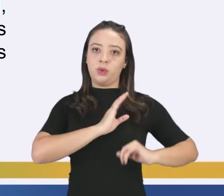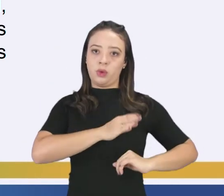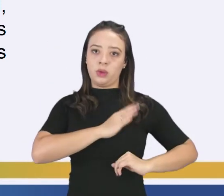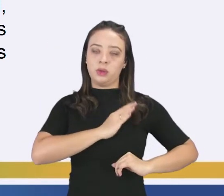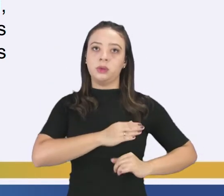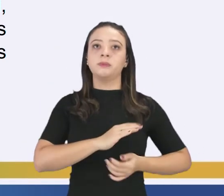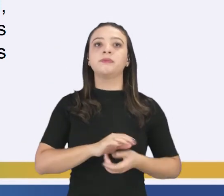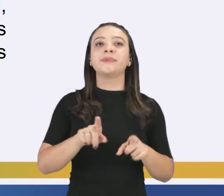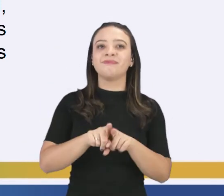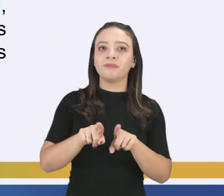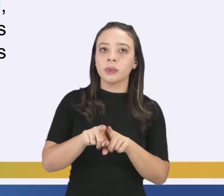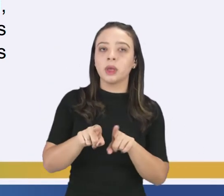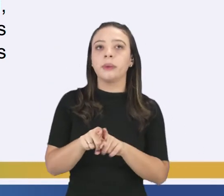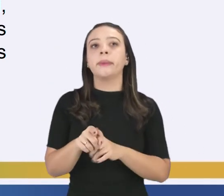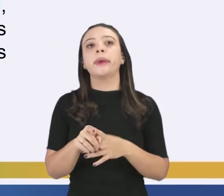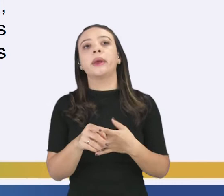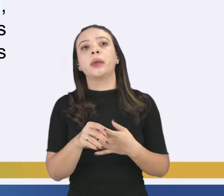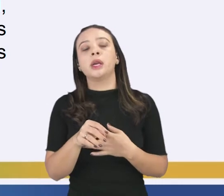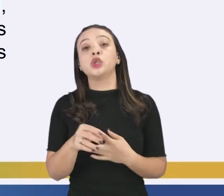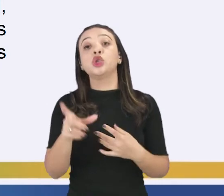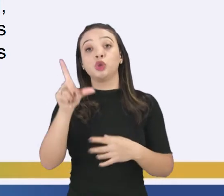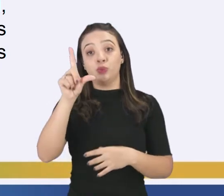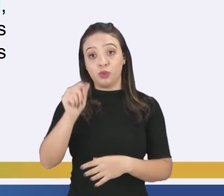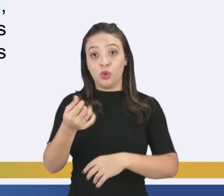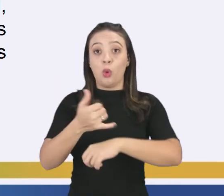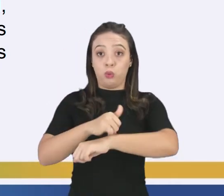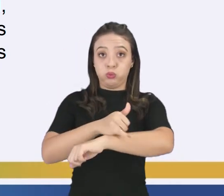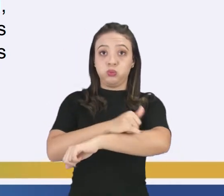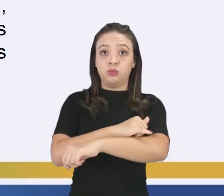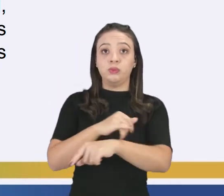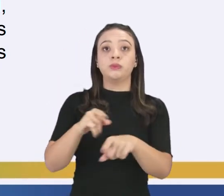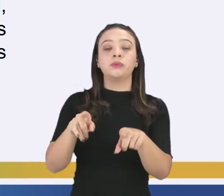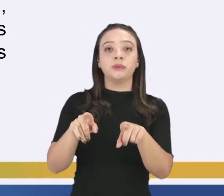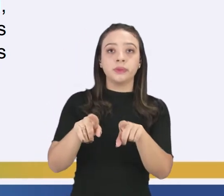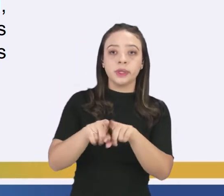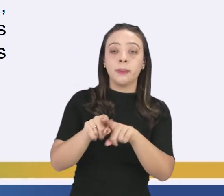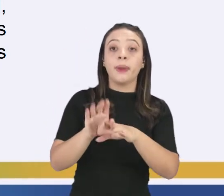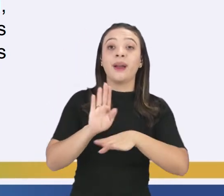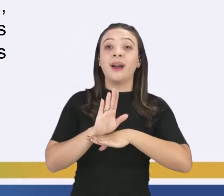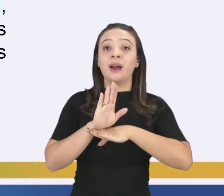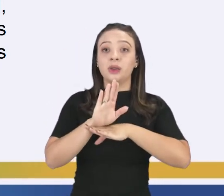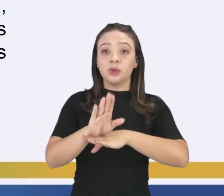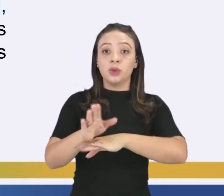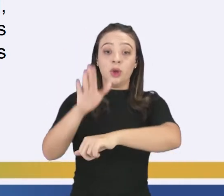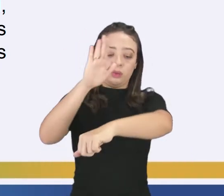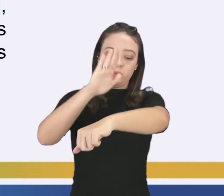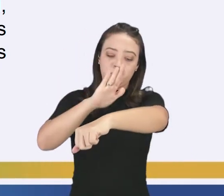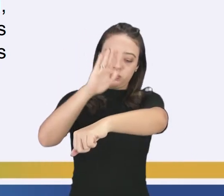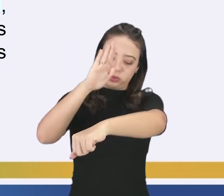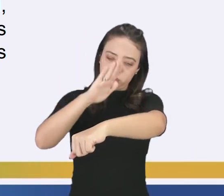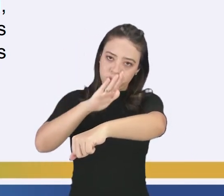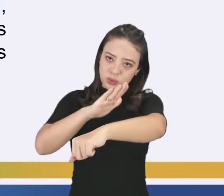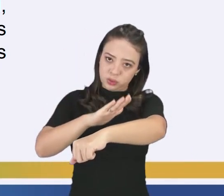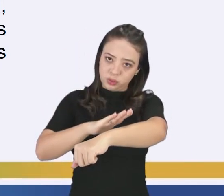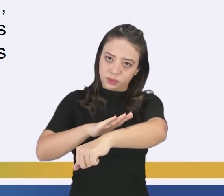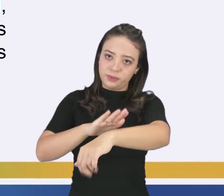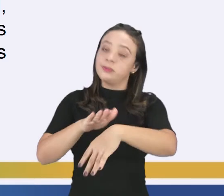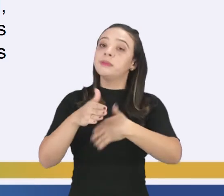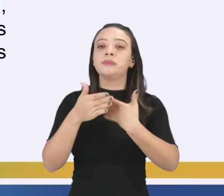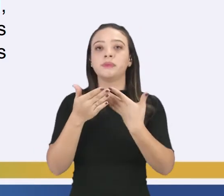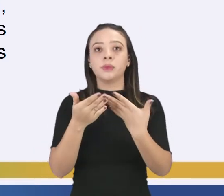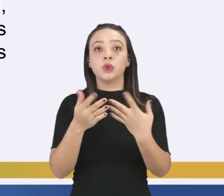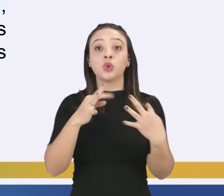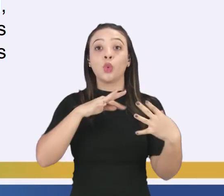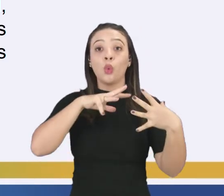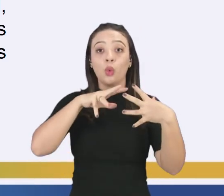peso, gordura abdominal, melhora os níveis de colesterol, além de ajudar a baixar a pressão arterial. Todos estes